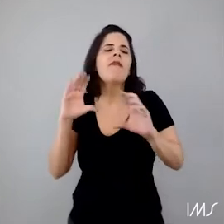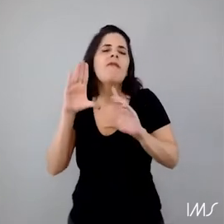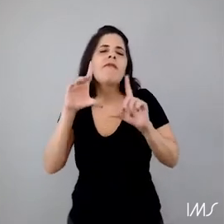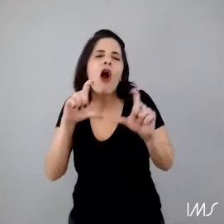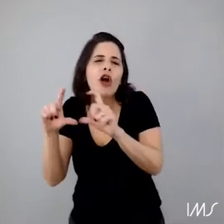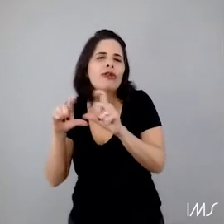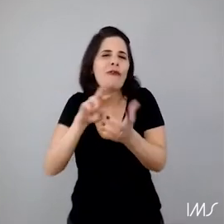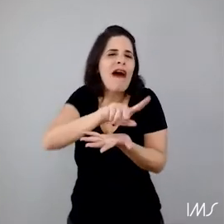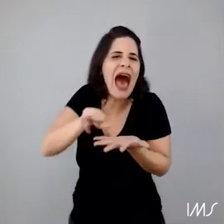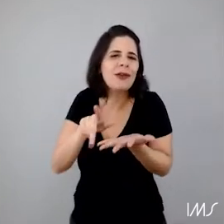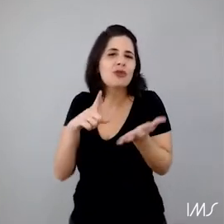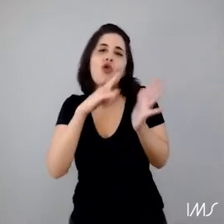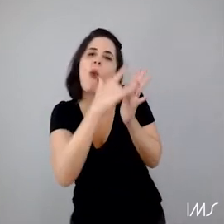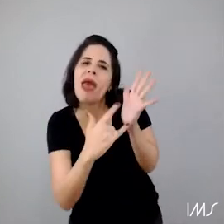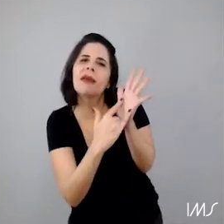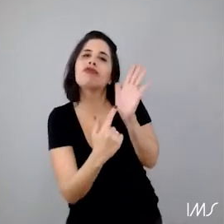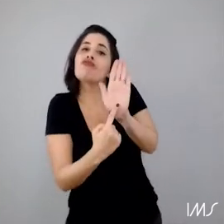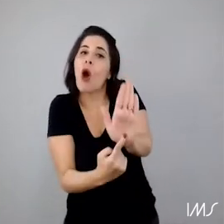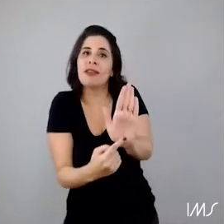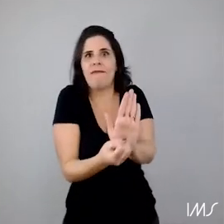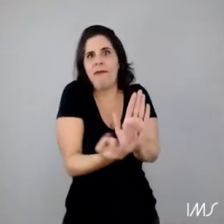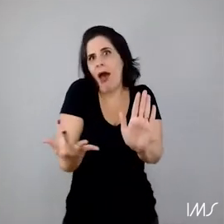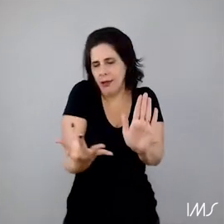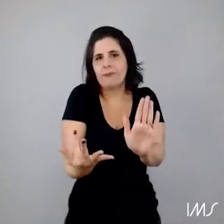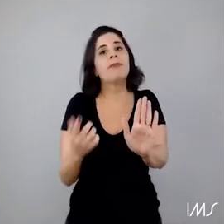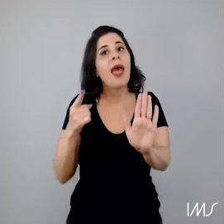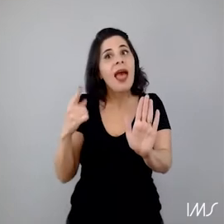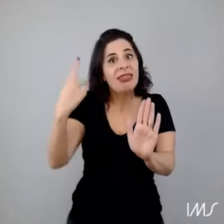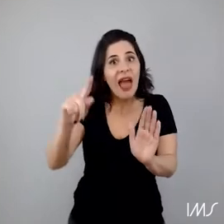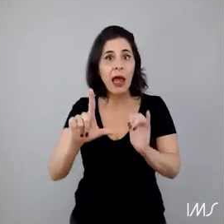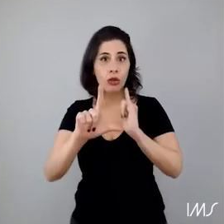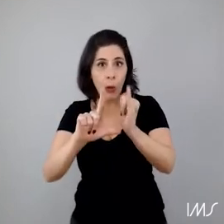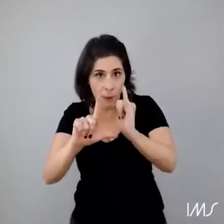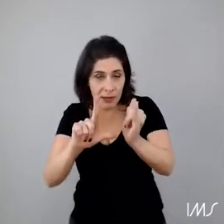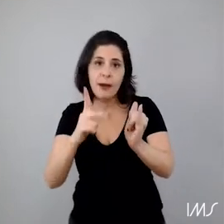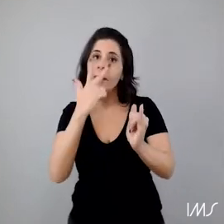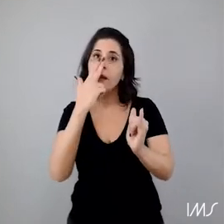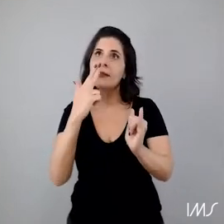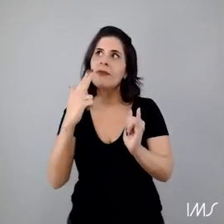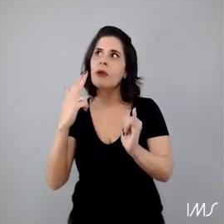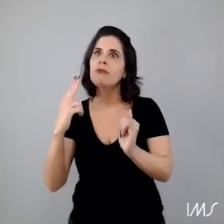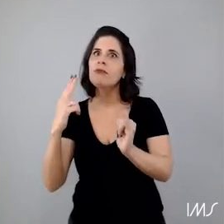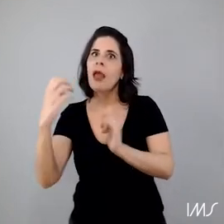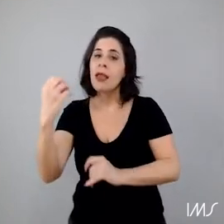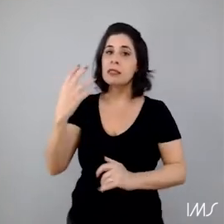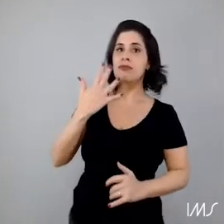fotográficos. E eu quero dizer que o documentário da Jaqueline inspirou muito uma parte do que eu